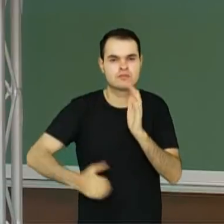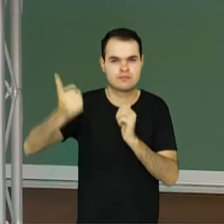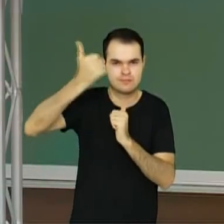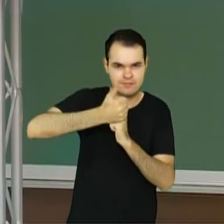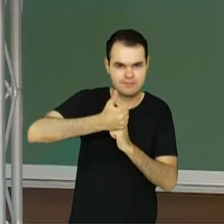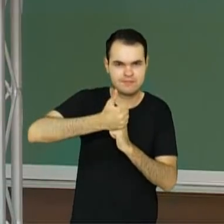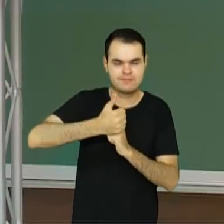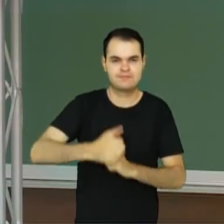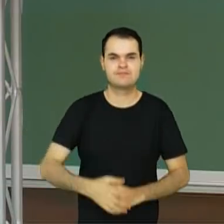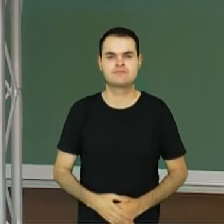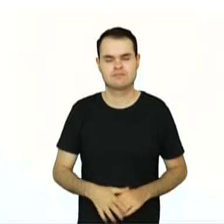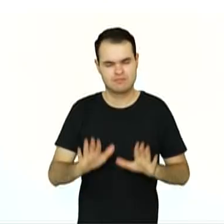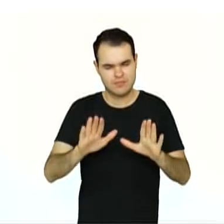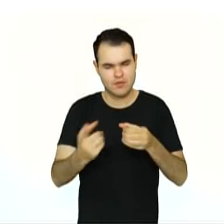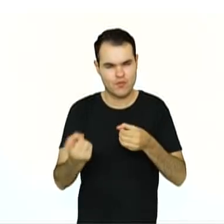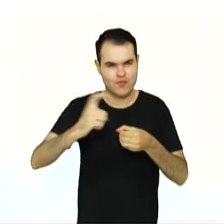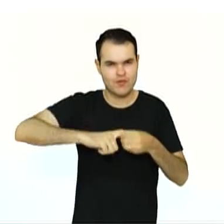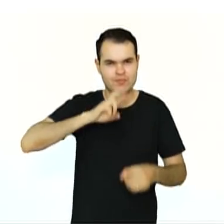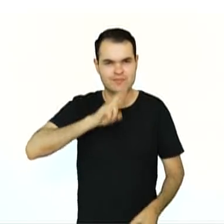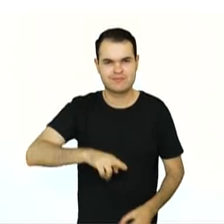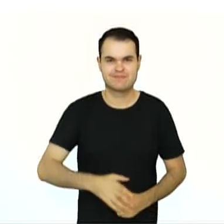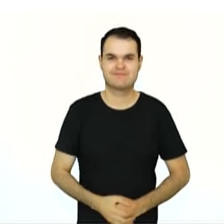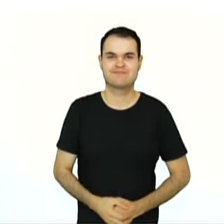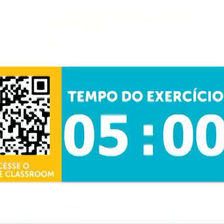método de substituição. E eu já volto com a resposta dele.